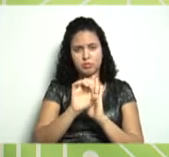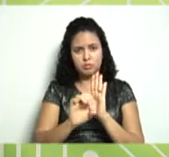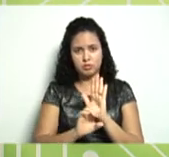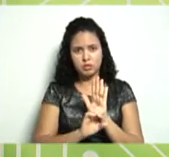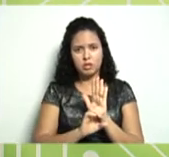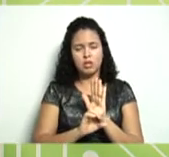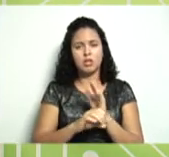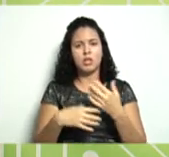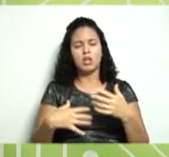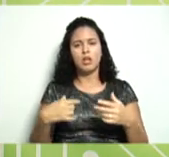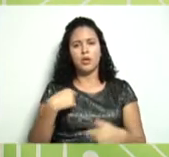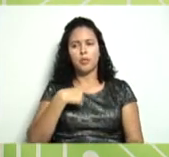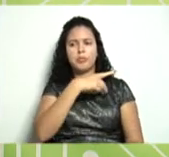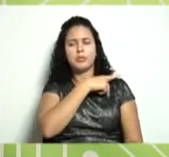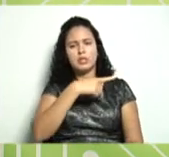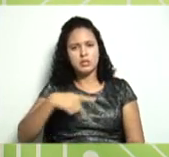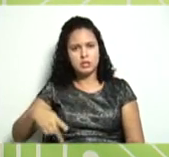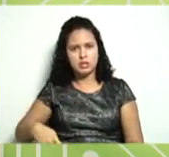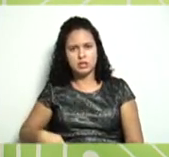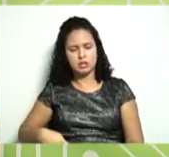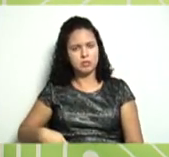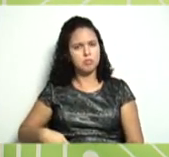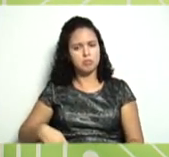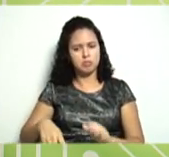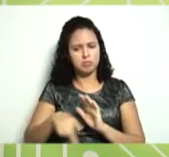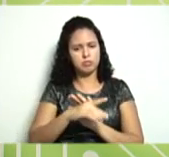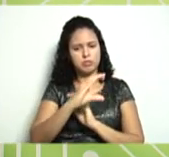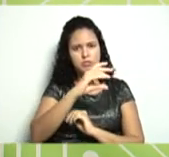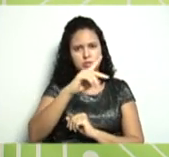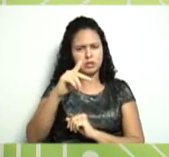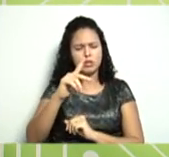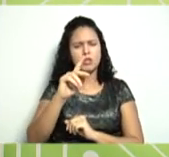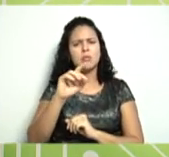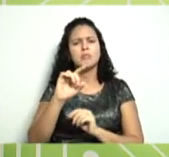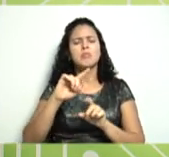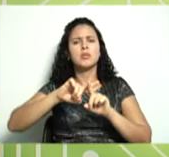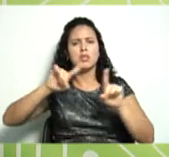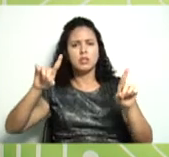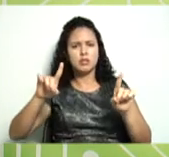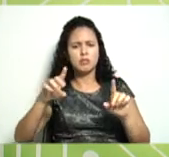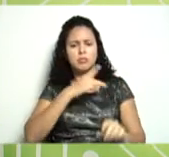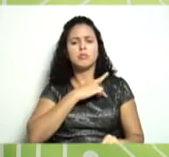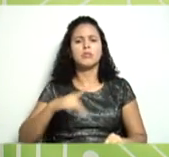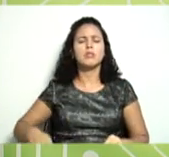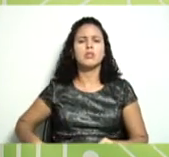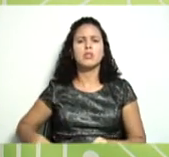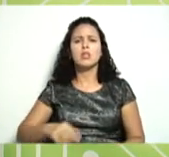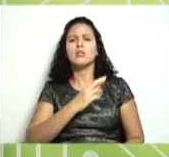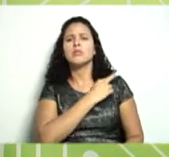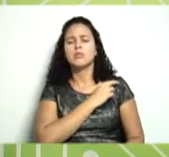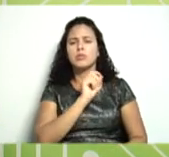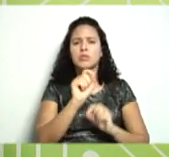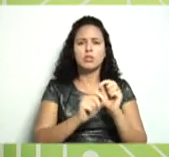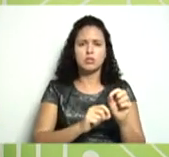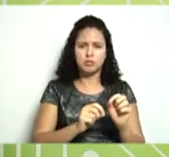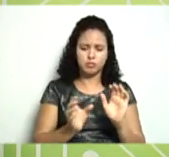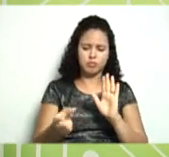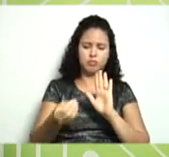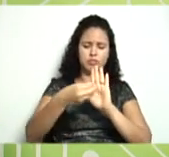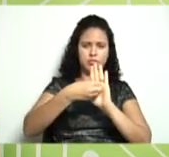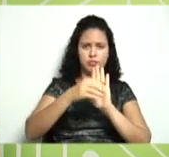eu agora sou o presidente da cooperativa. Tá, o que o presidente faz? Lá no estatuto está dizendo. O presidente